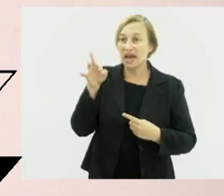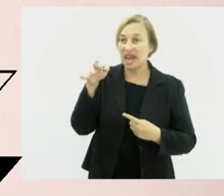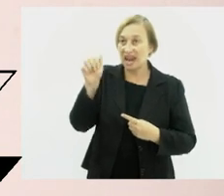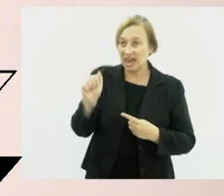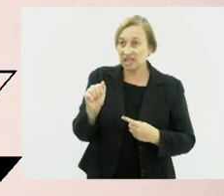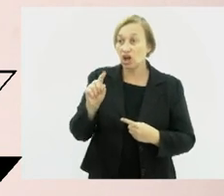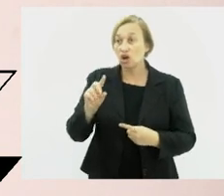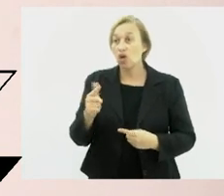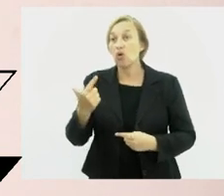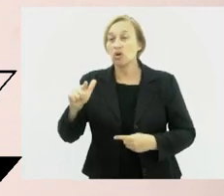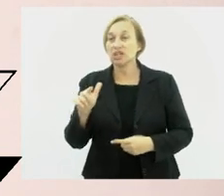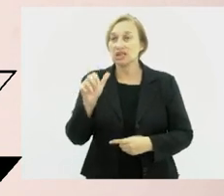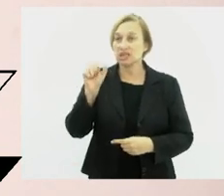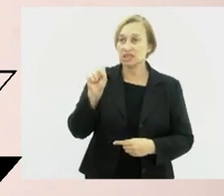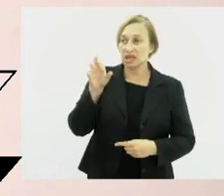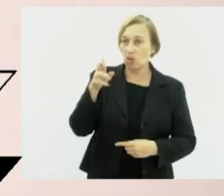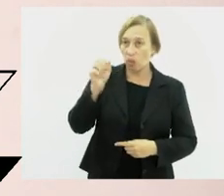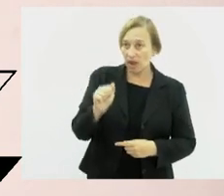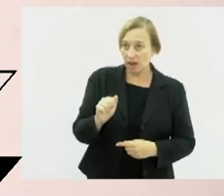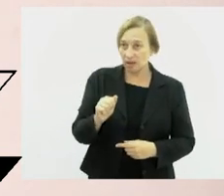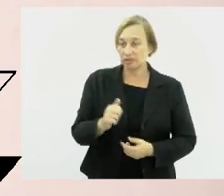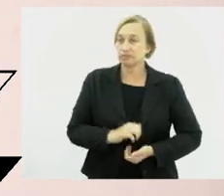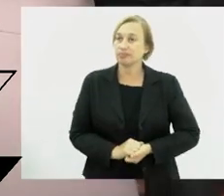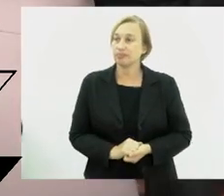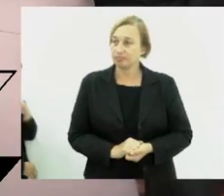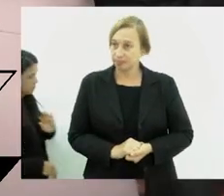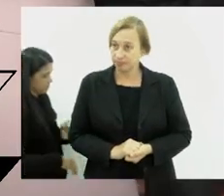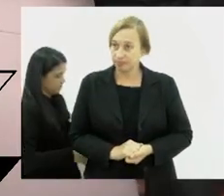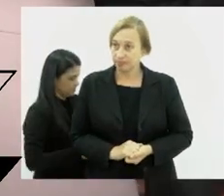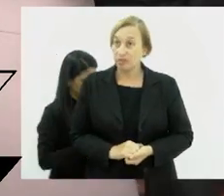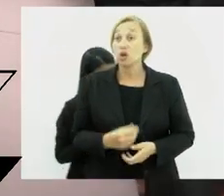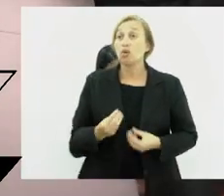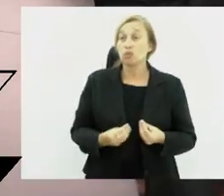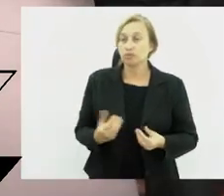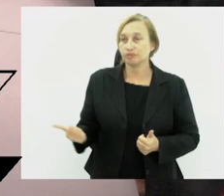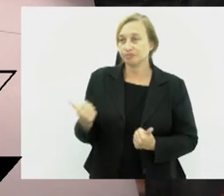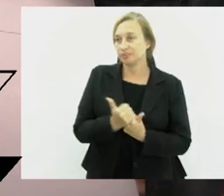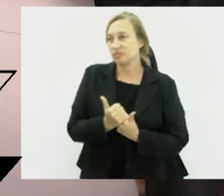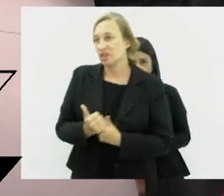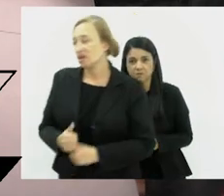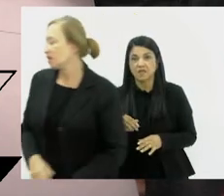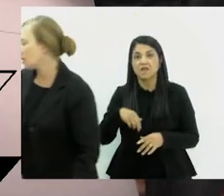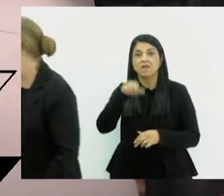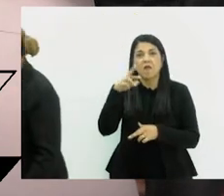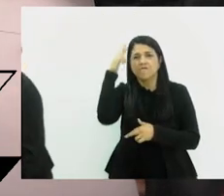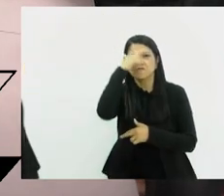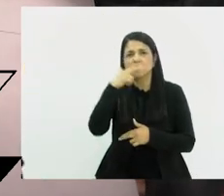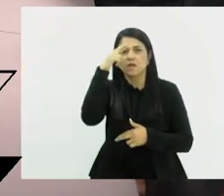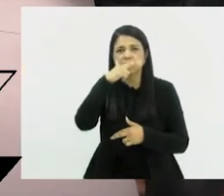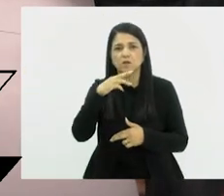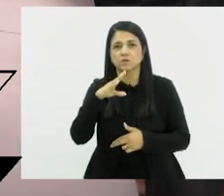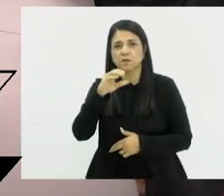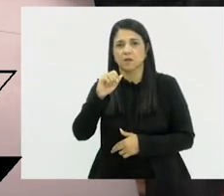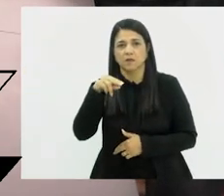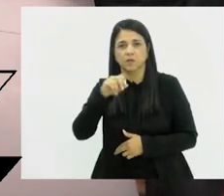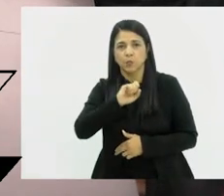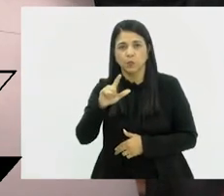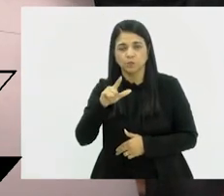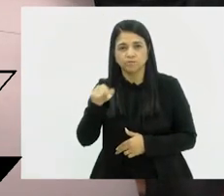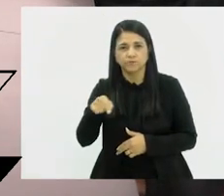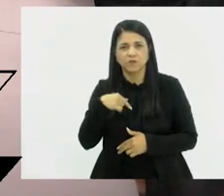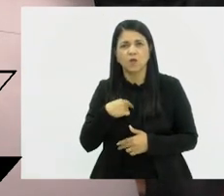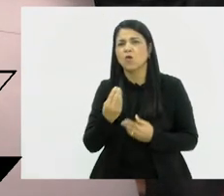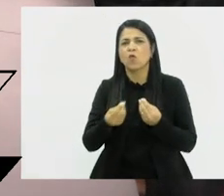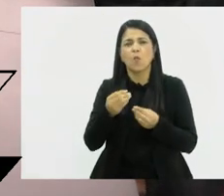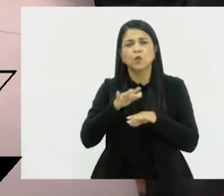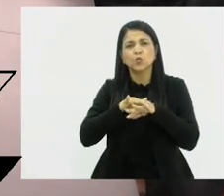A paralítica foi adotada por uma amiga minha e a outra que ficou com sequelas está comigo. Quem vai fiscalizar os canis? Como essa cinomose entrou